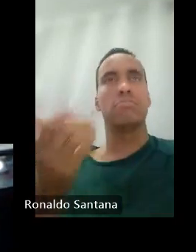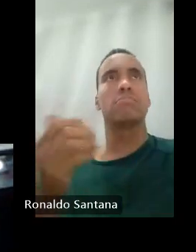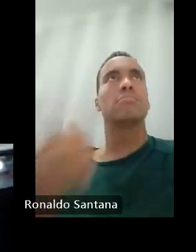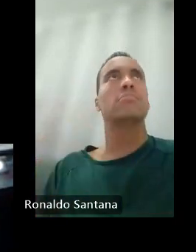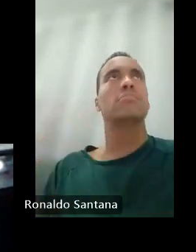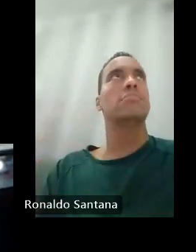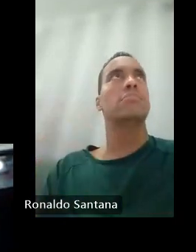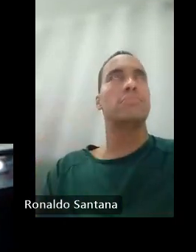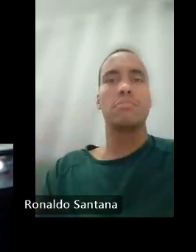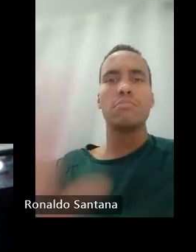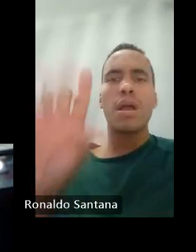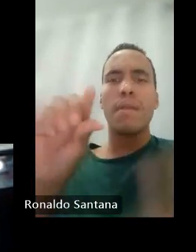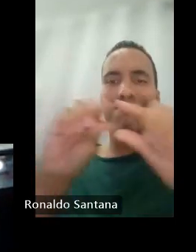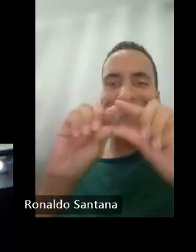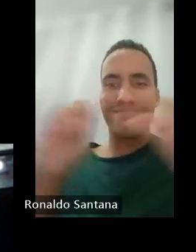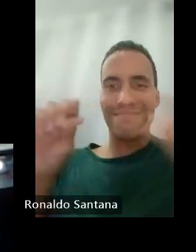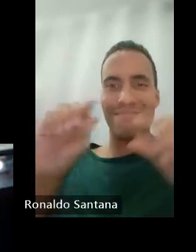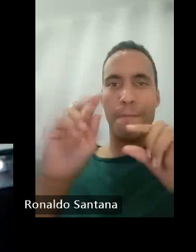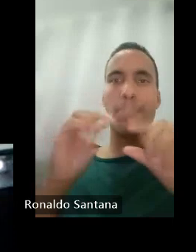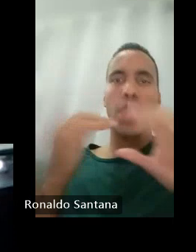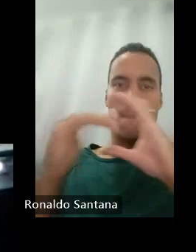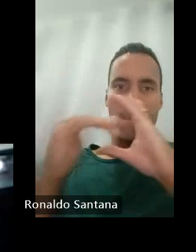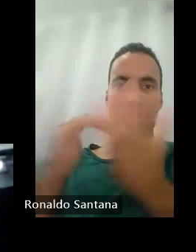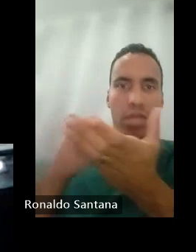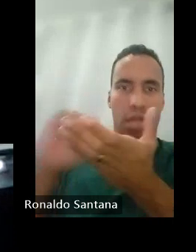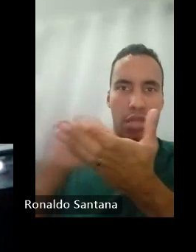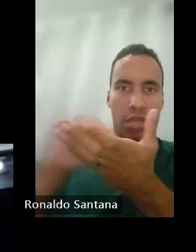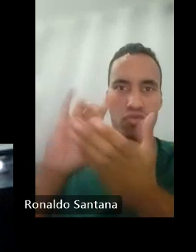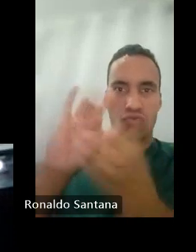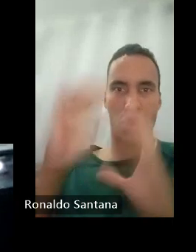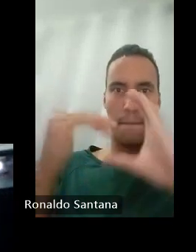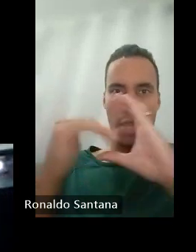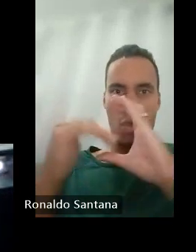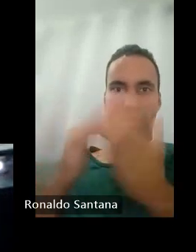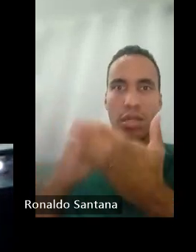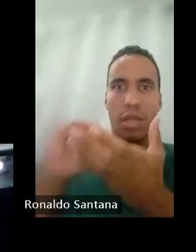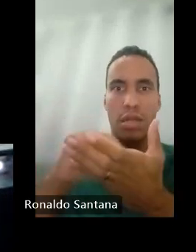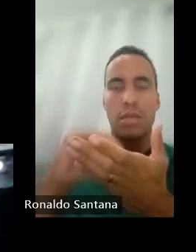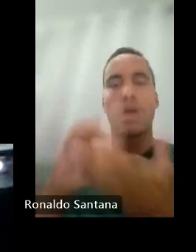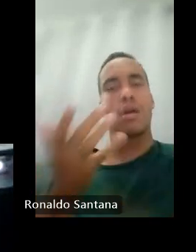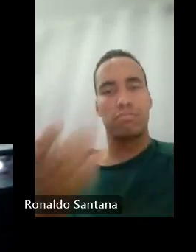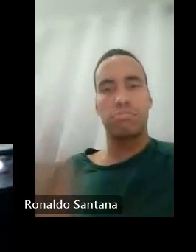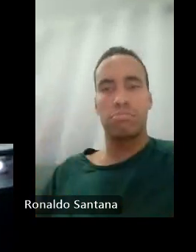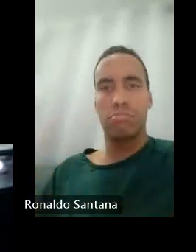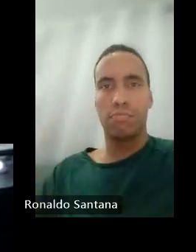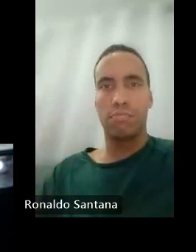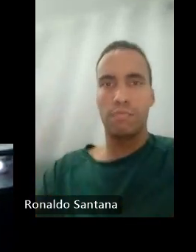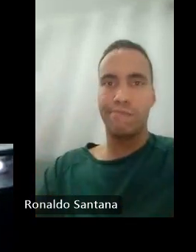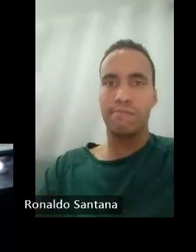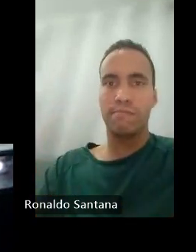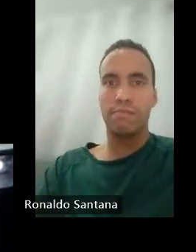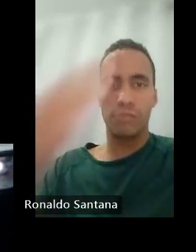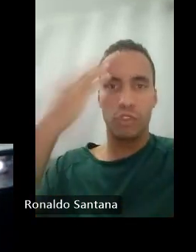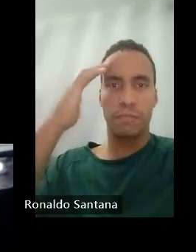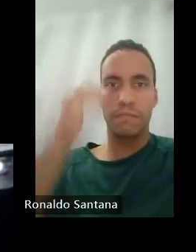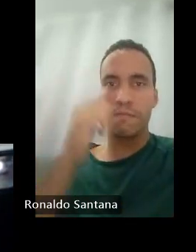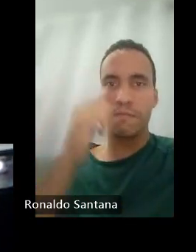Então eu envio para a secretaria também, né? também, porque aí a gente Só é vê os possível dois. colocar depois para o e-mail da